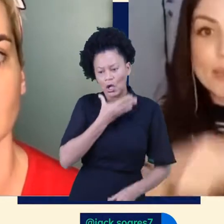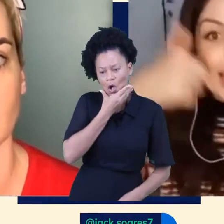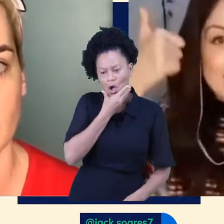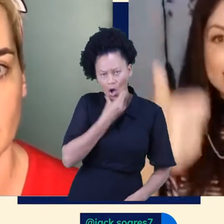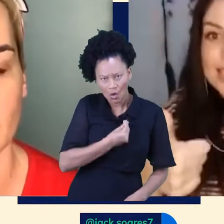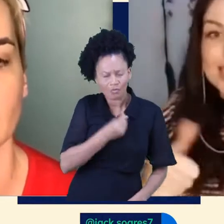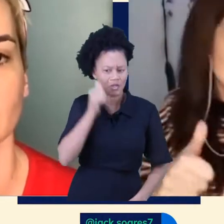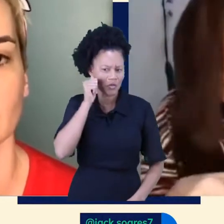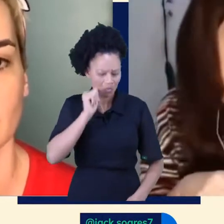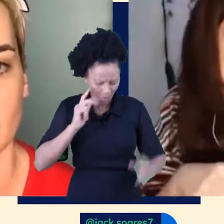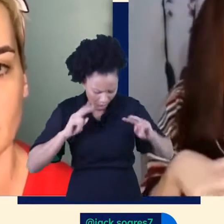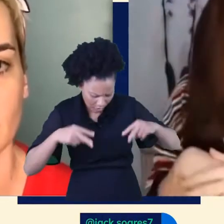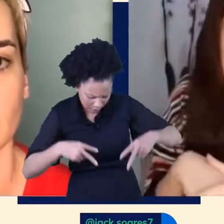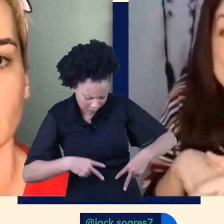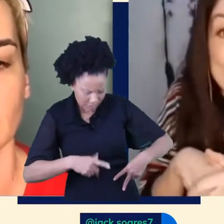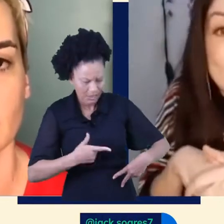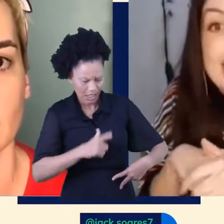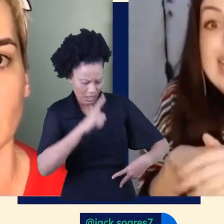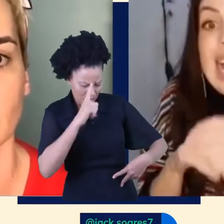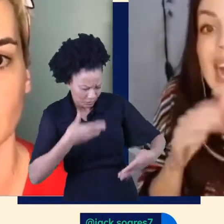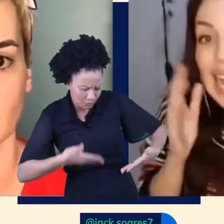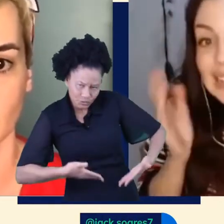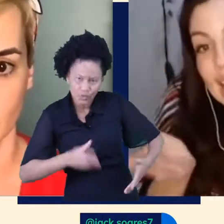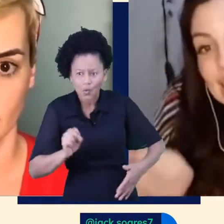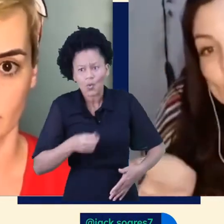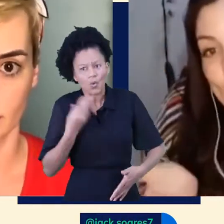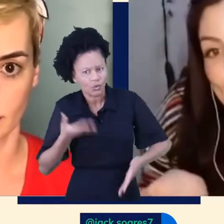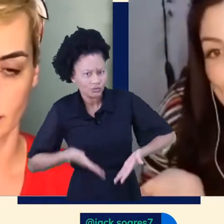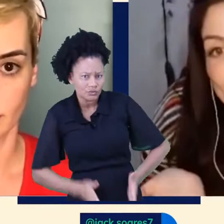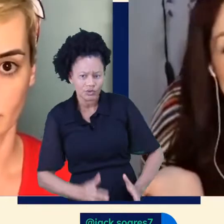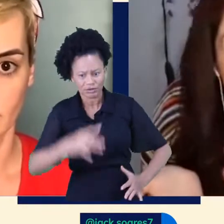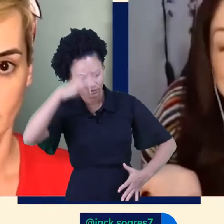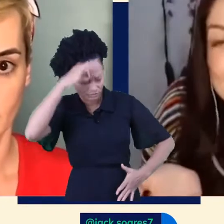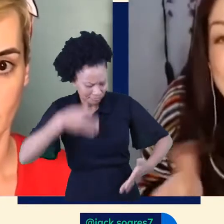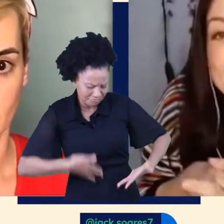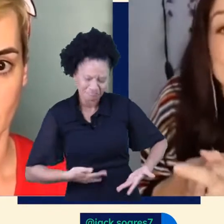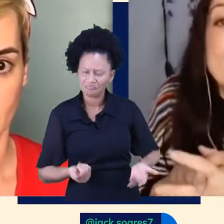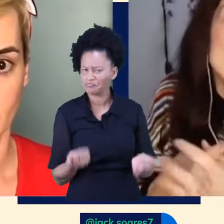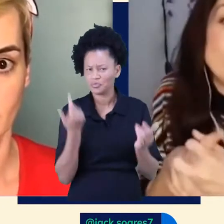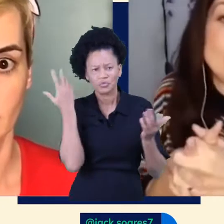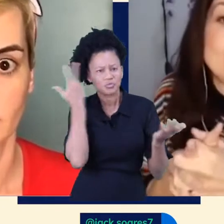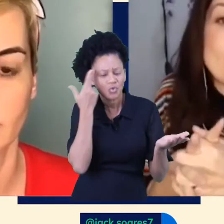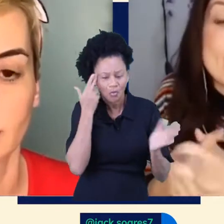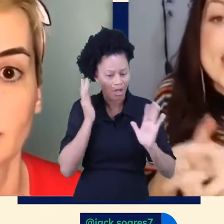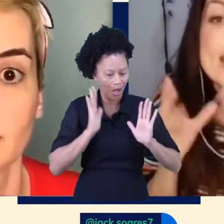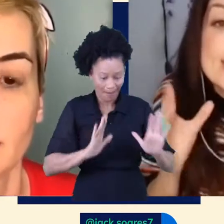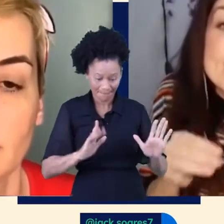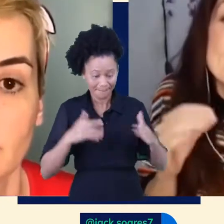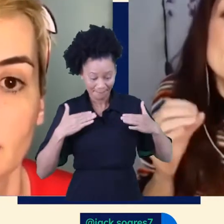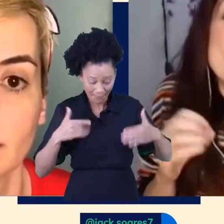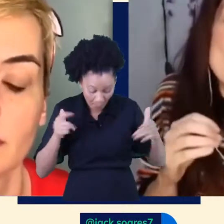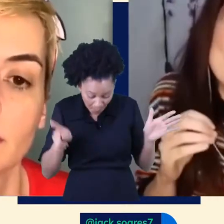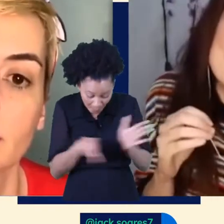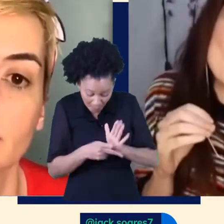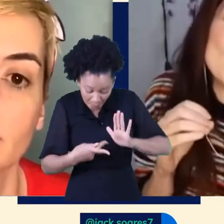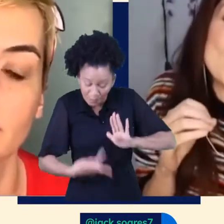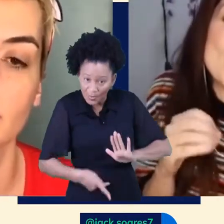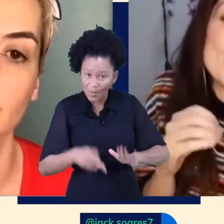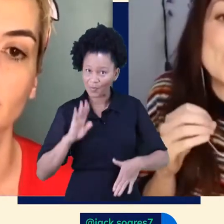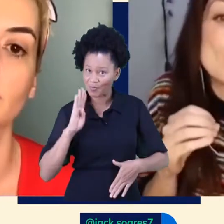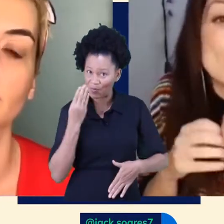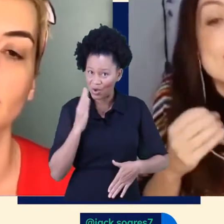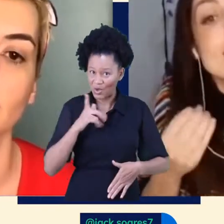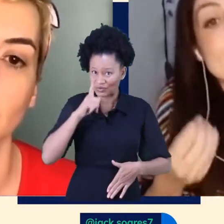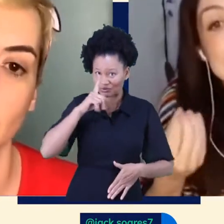pênis, e beleza, esse é o sexo biológico. Até isso, amiga, não é binário, não. Existem as pessoas que a gente